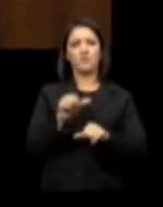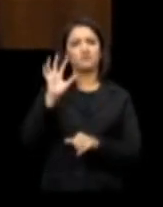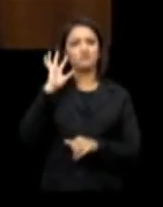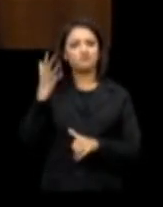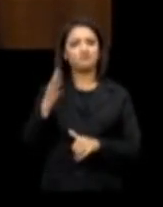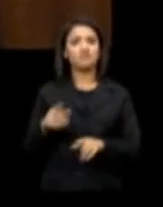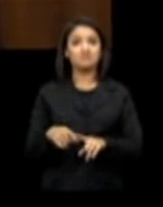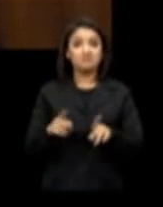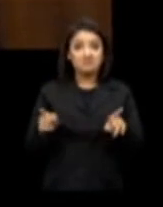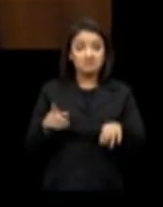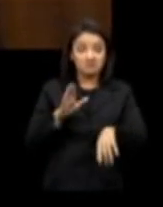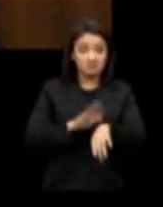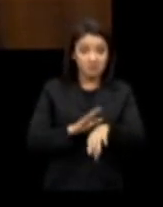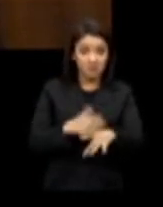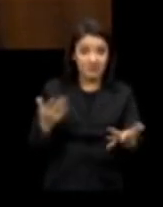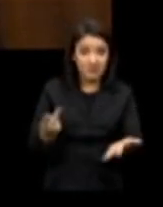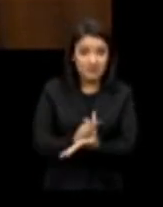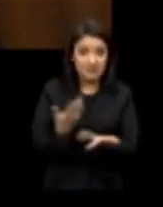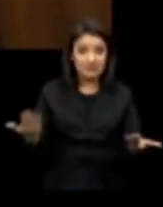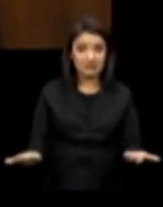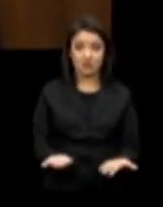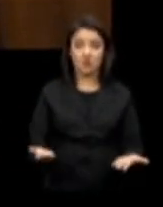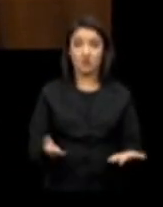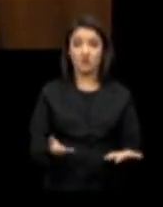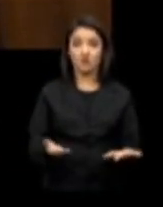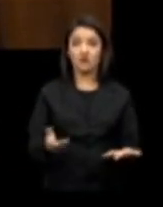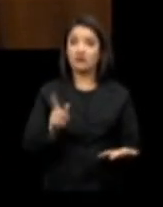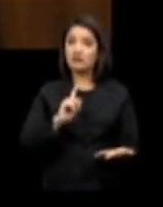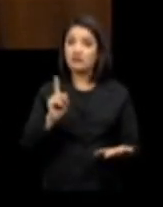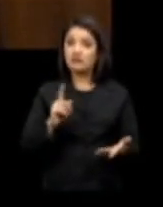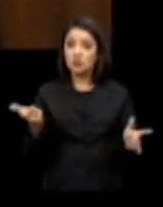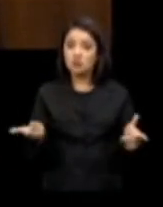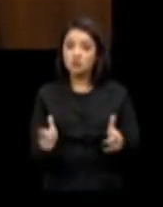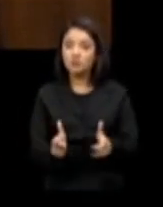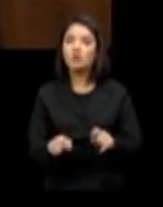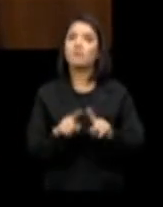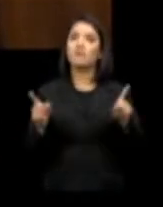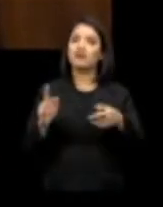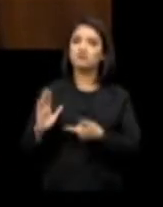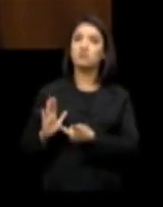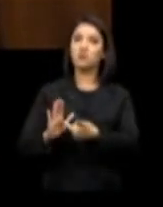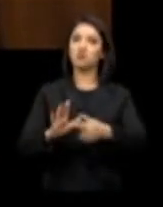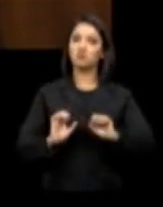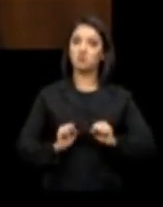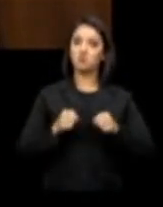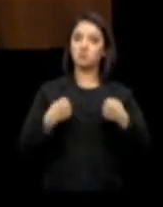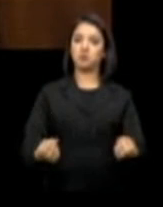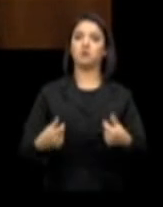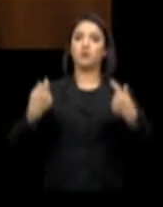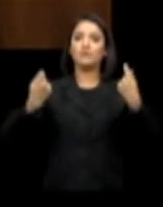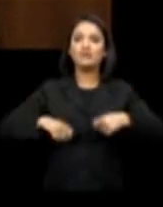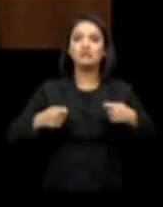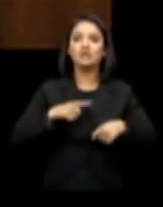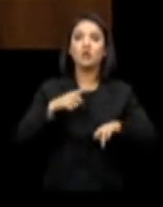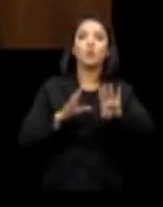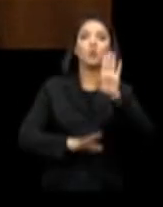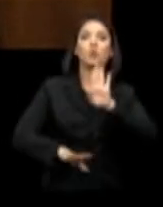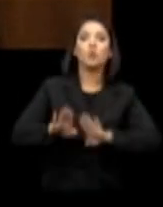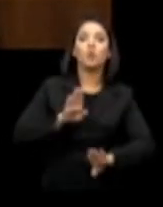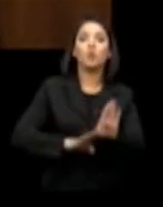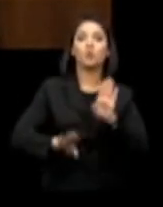momento vivenciado nesta crise não atenua, mas antes reforça a necessidade de zelarmos por um rígido